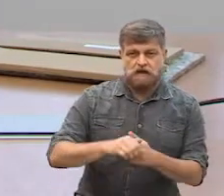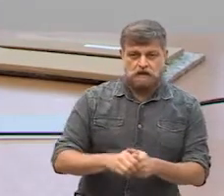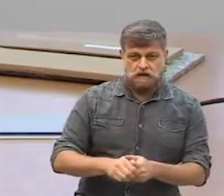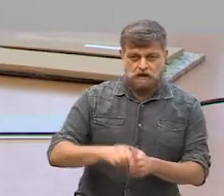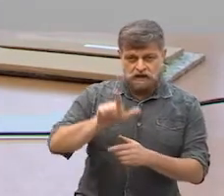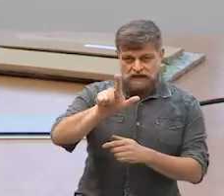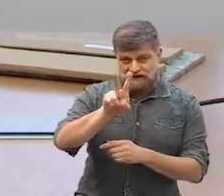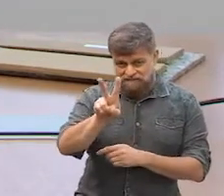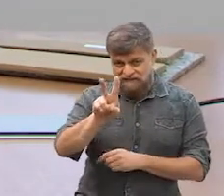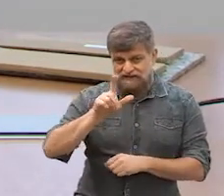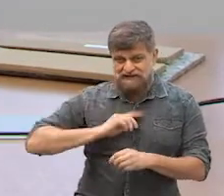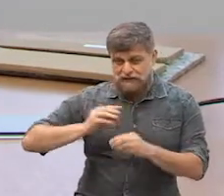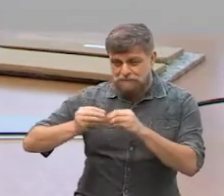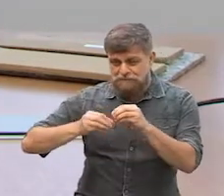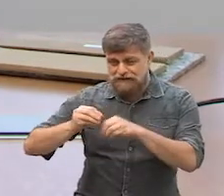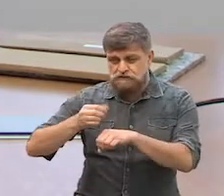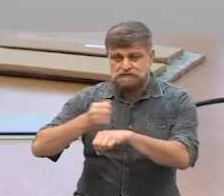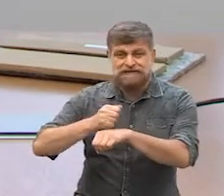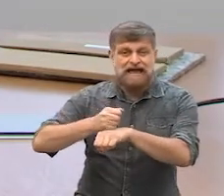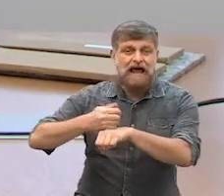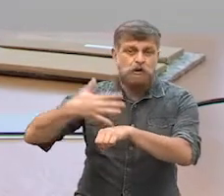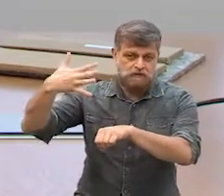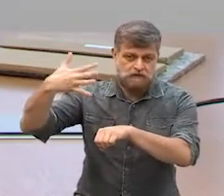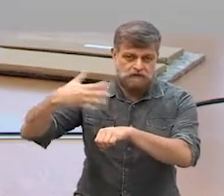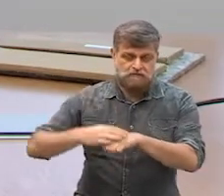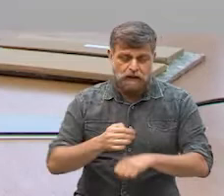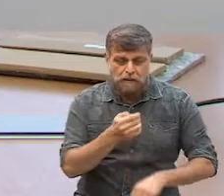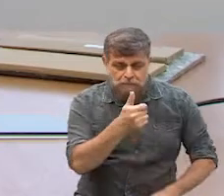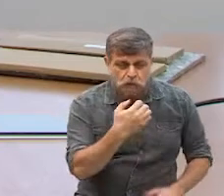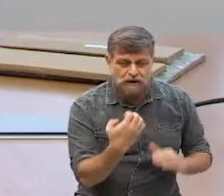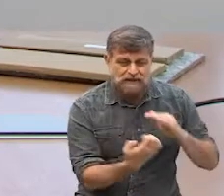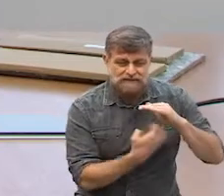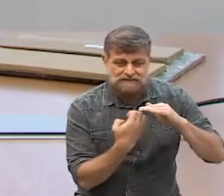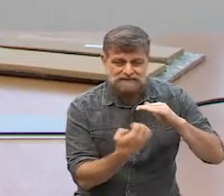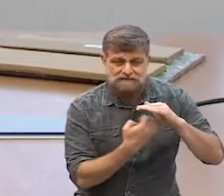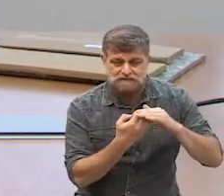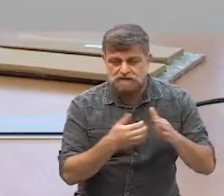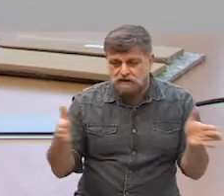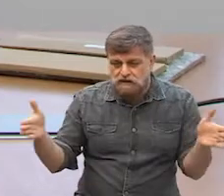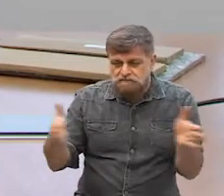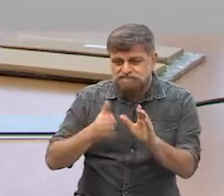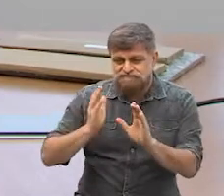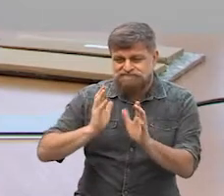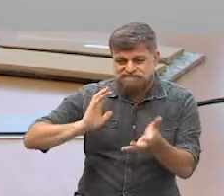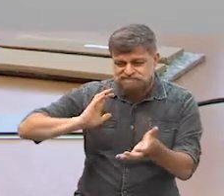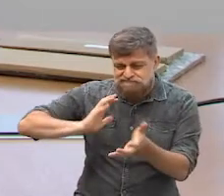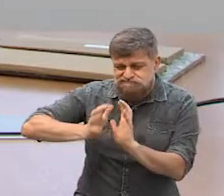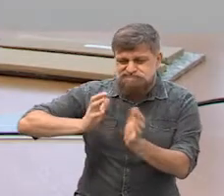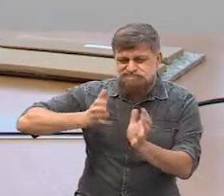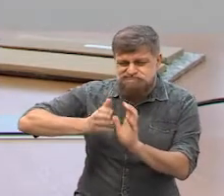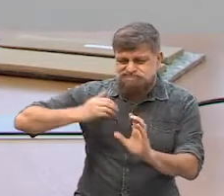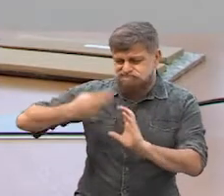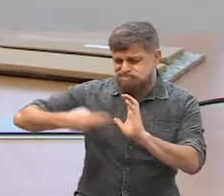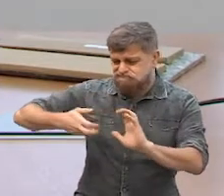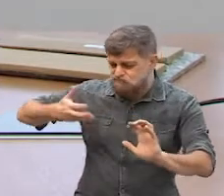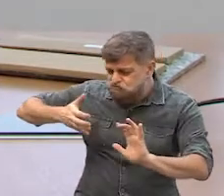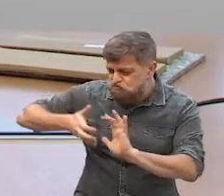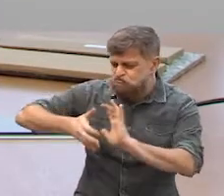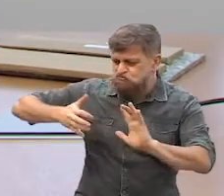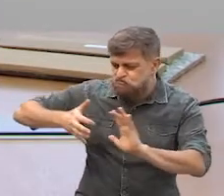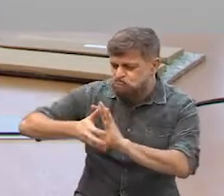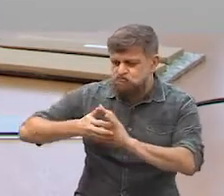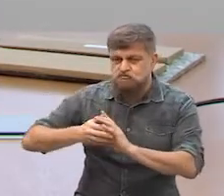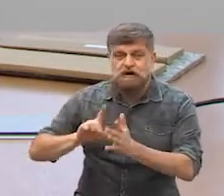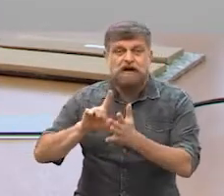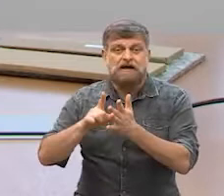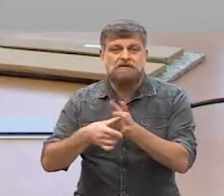plástico e alumínio, mas muito poucas empresas vão processar esse tipo de material. Quando processa, ele é direcionado para